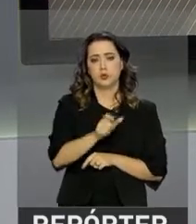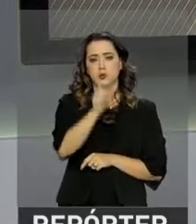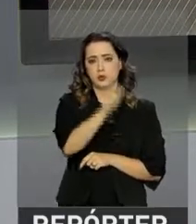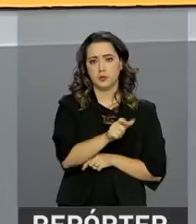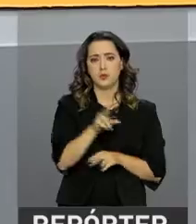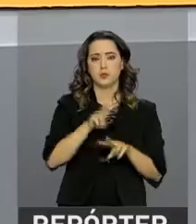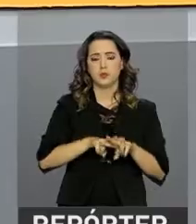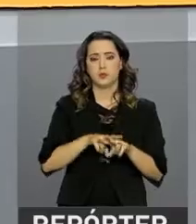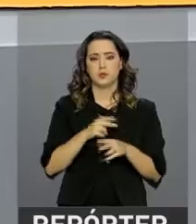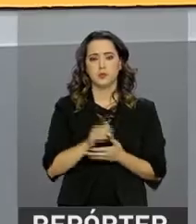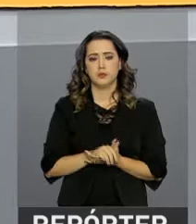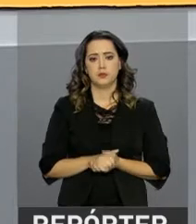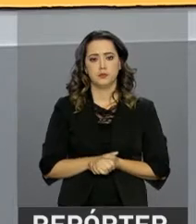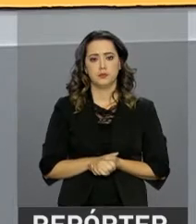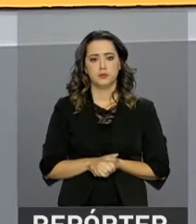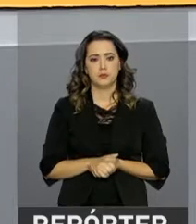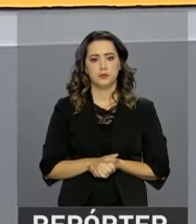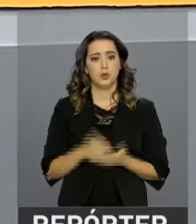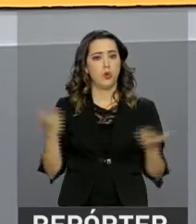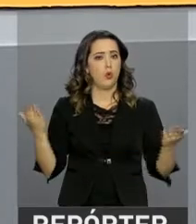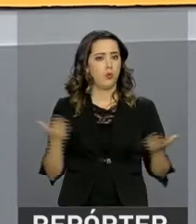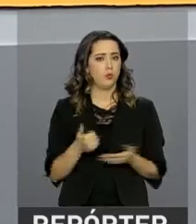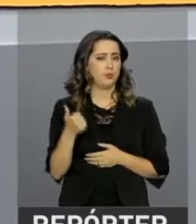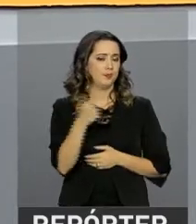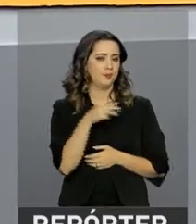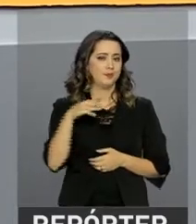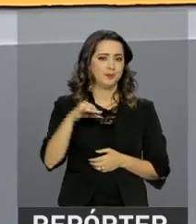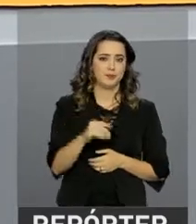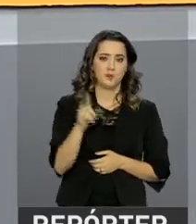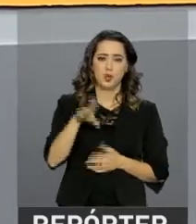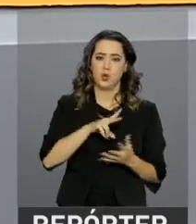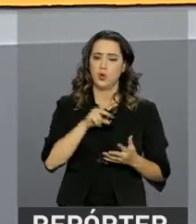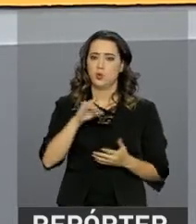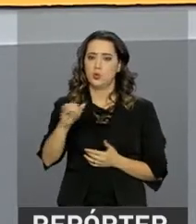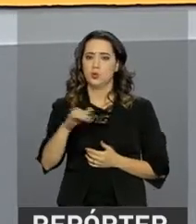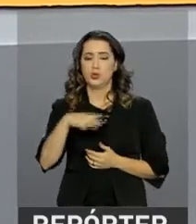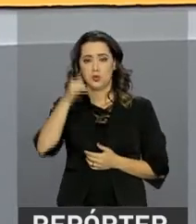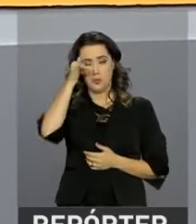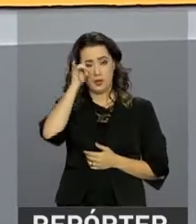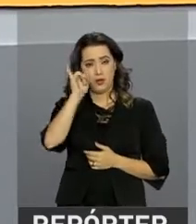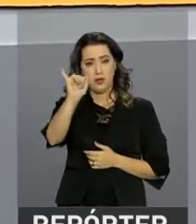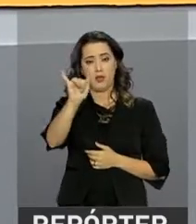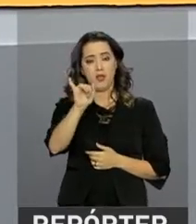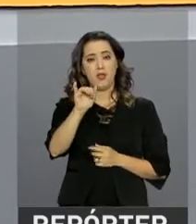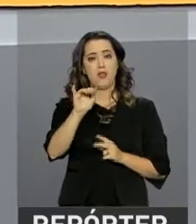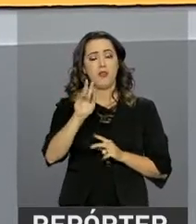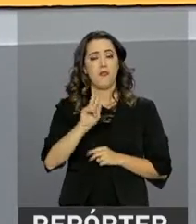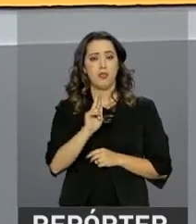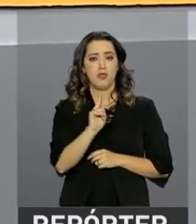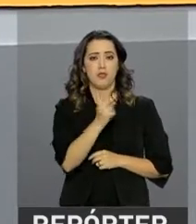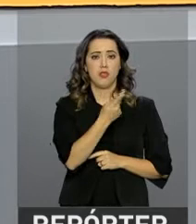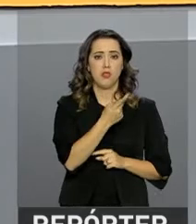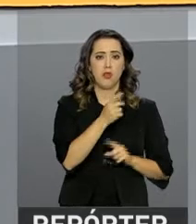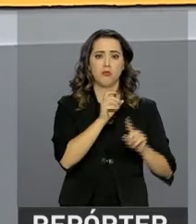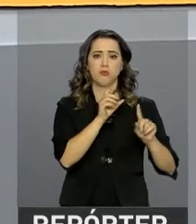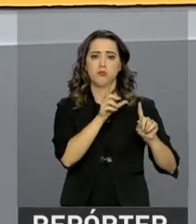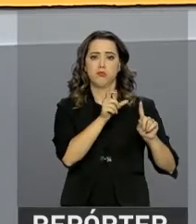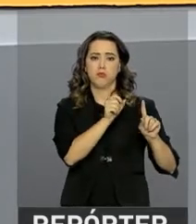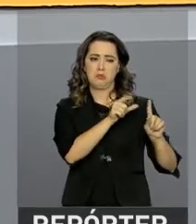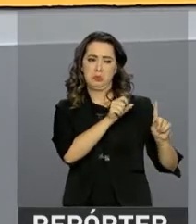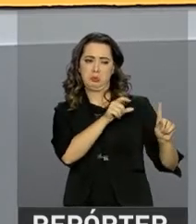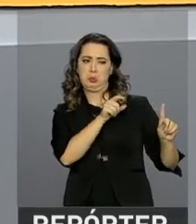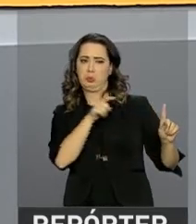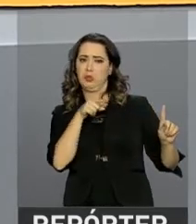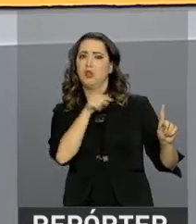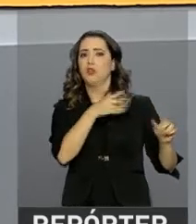presas. Hoje, 17 de maio, é o Dia Internacional contra a Homofobia. E a NBR transmite o documentário